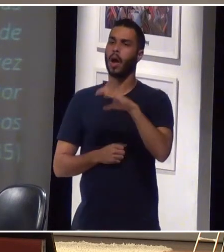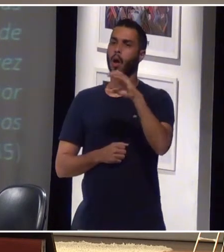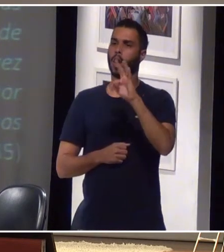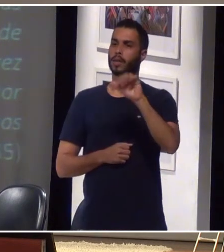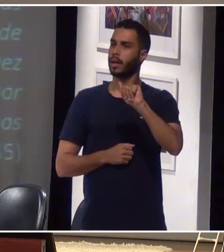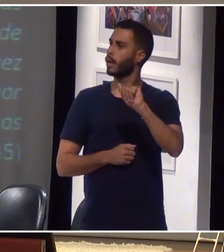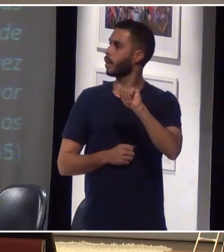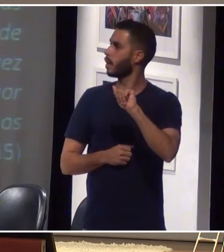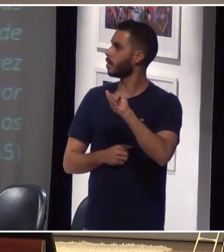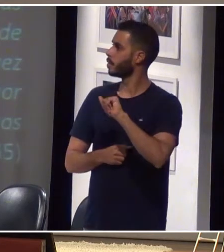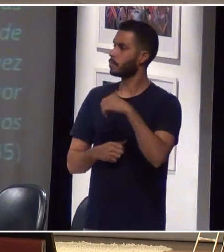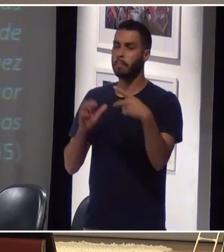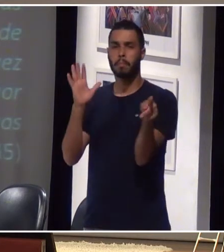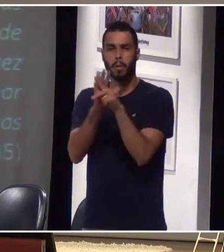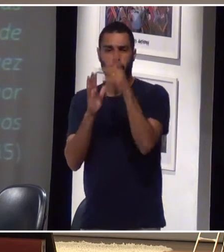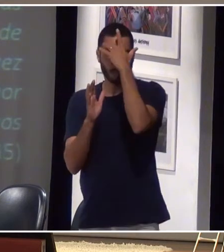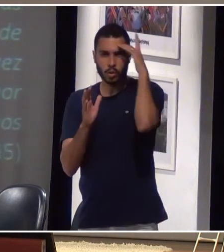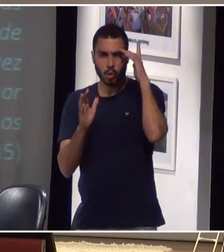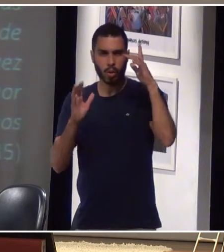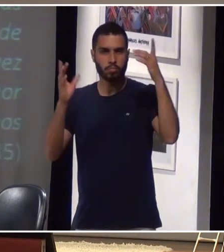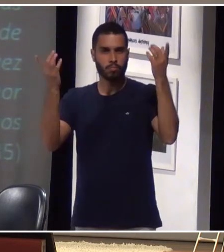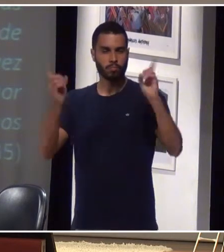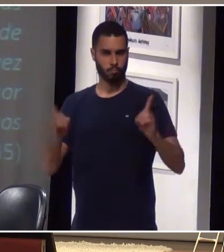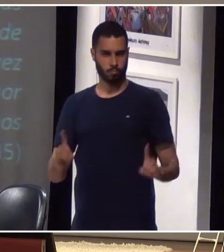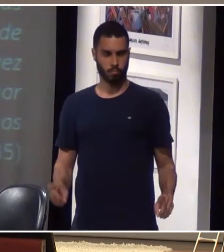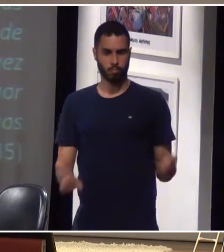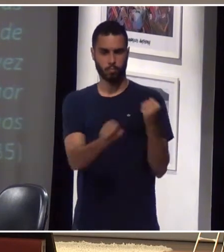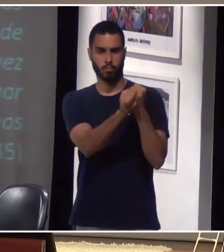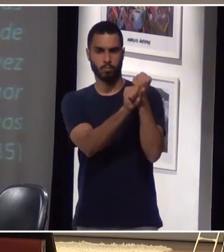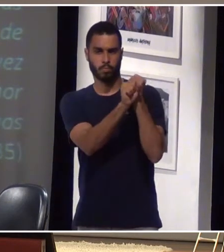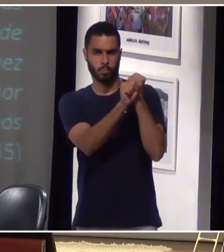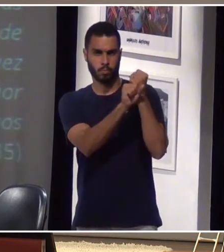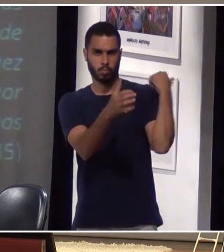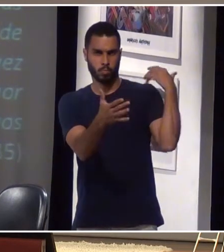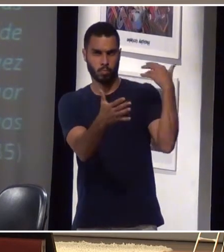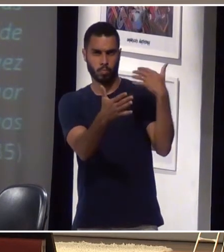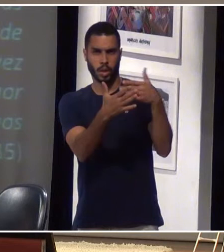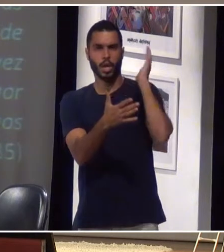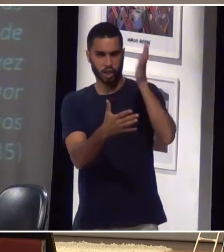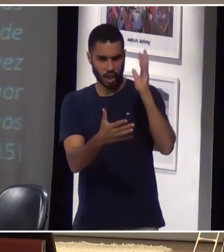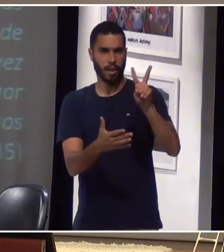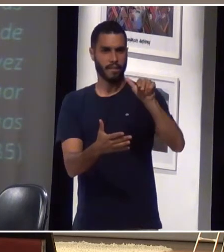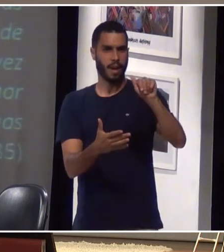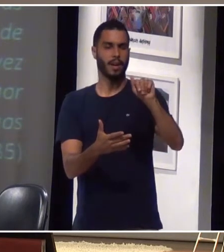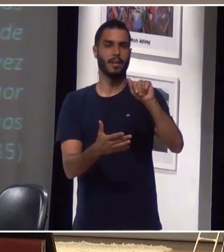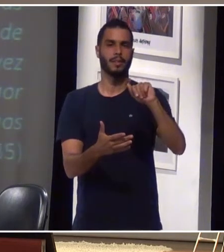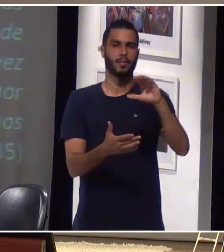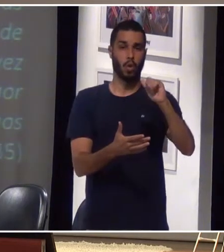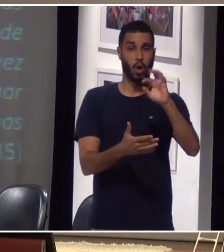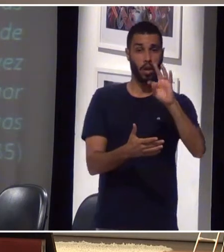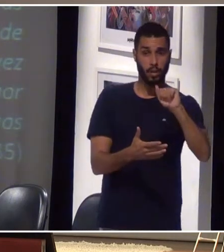B, para pessoas com deficiência, nos últimos anos já passaram, ou já entraram pelas reservas de vagas, cerca